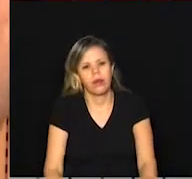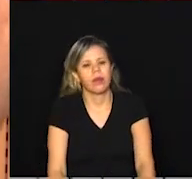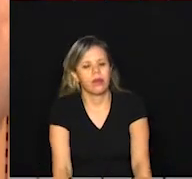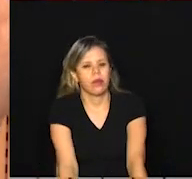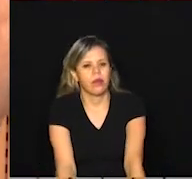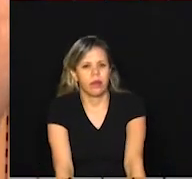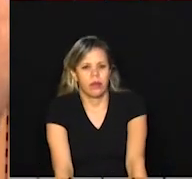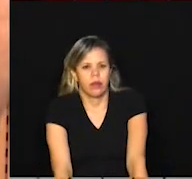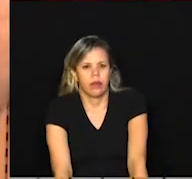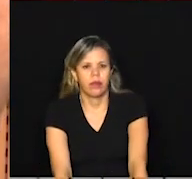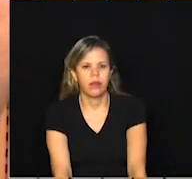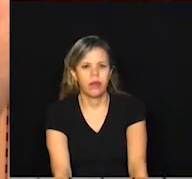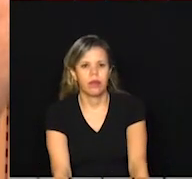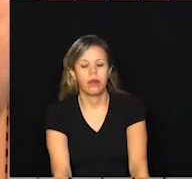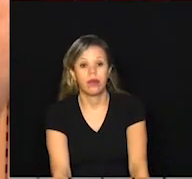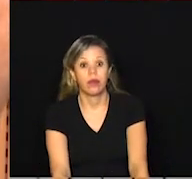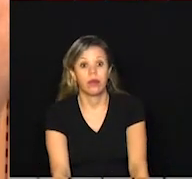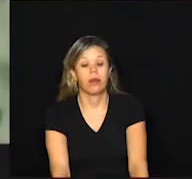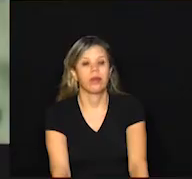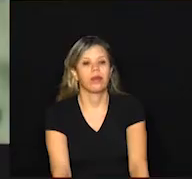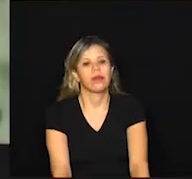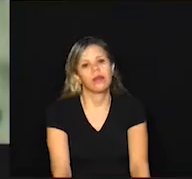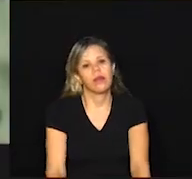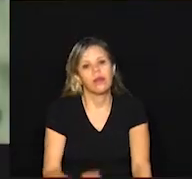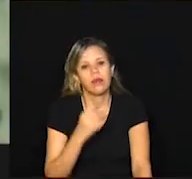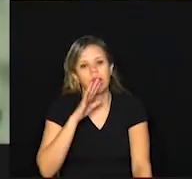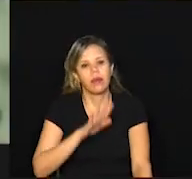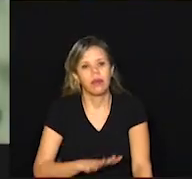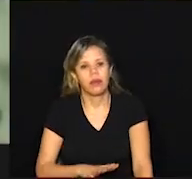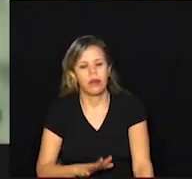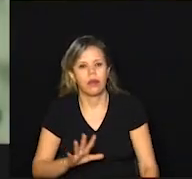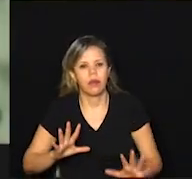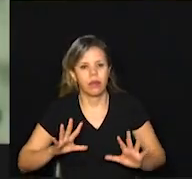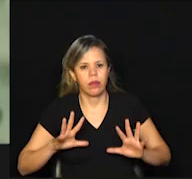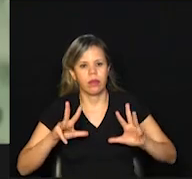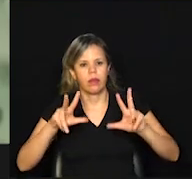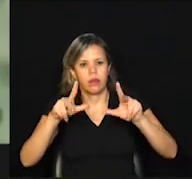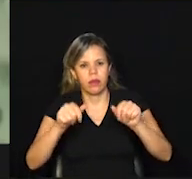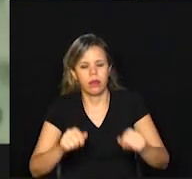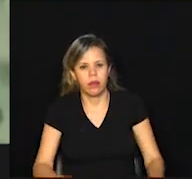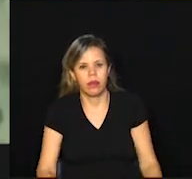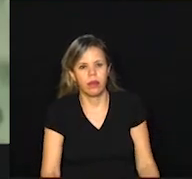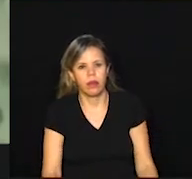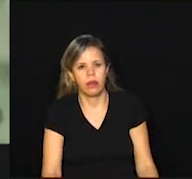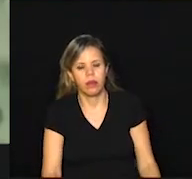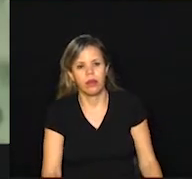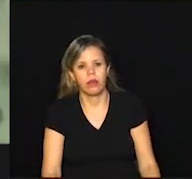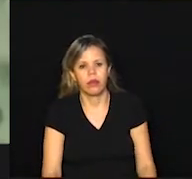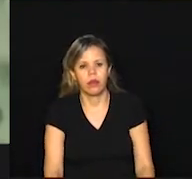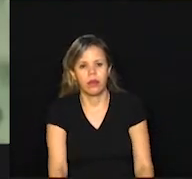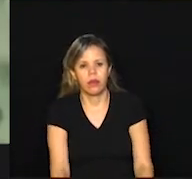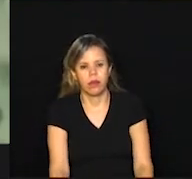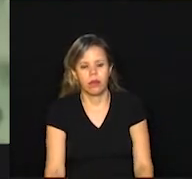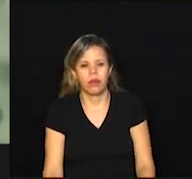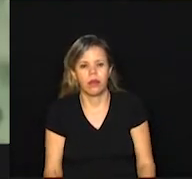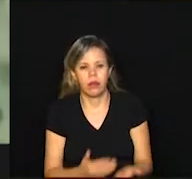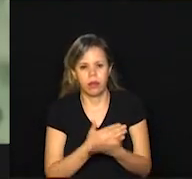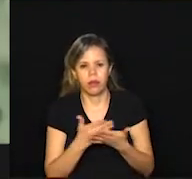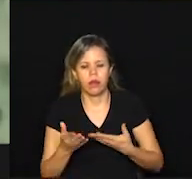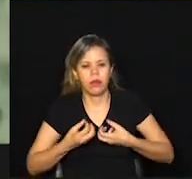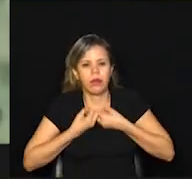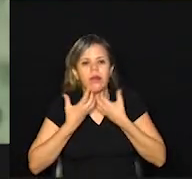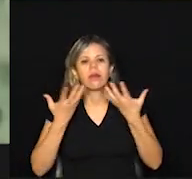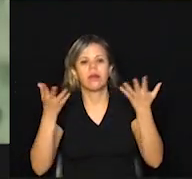o Olá Zulu Oi boa tarde a todos a todas EA todos né quero começar a